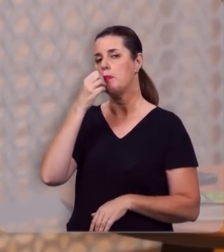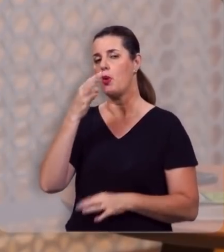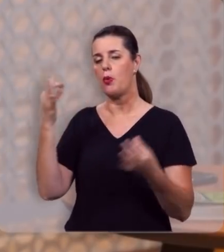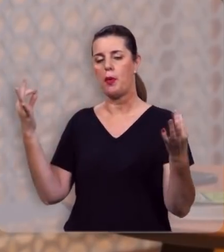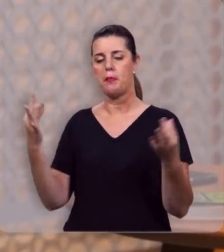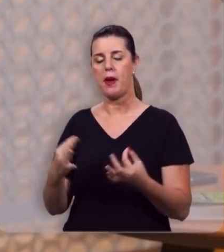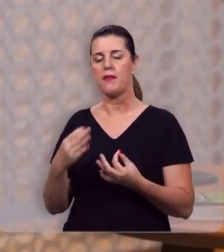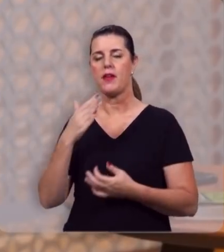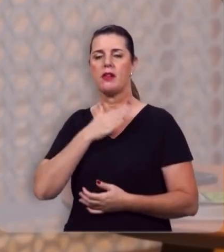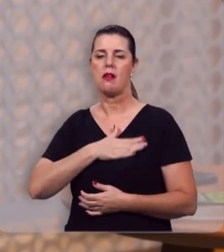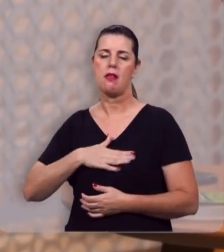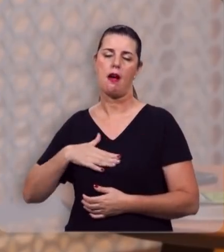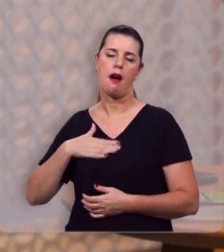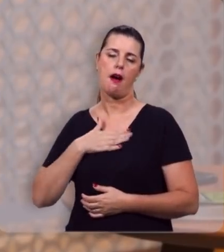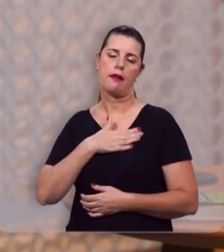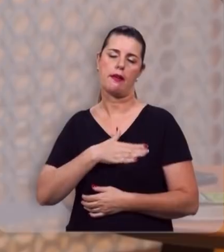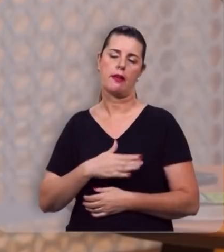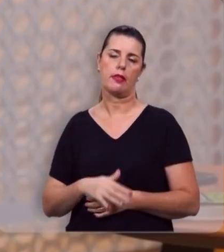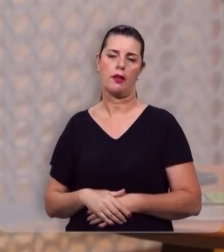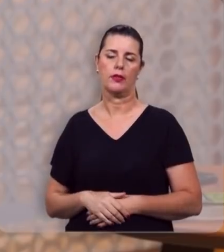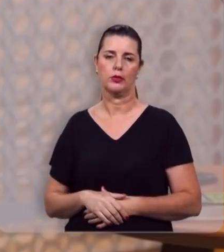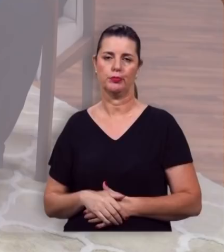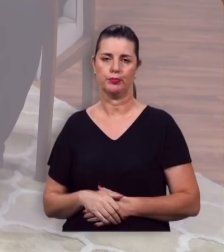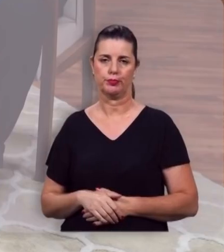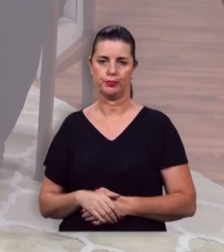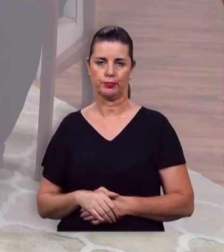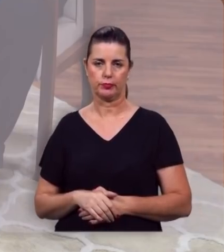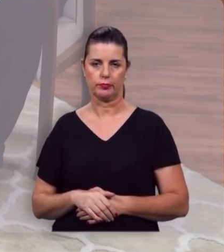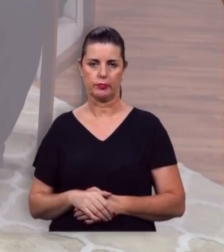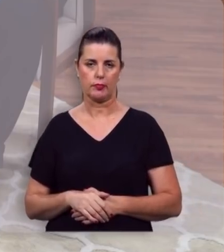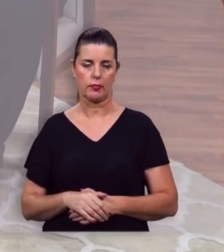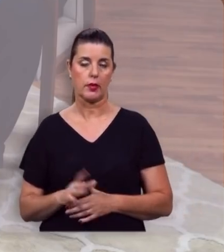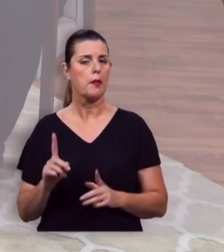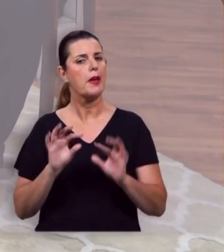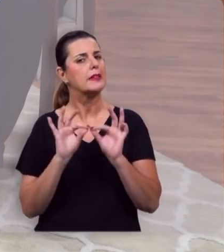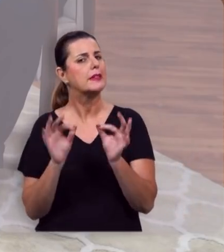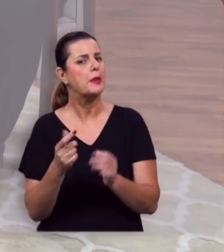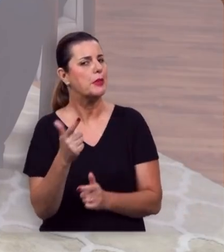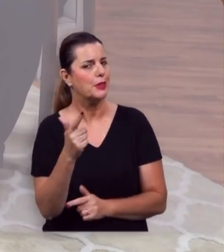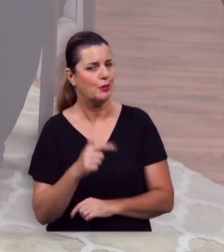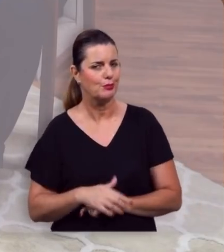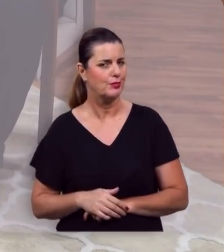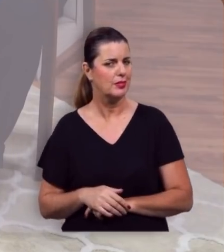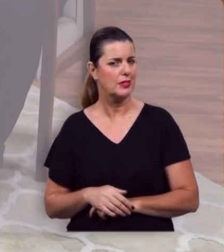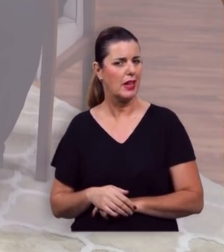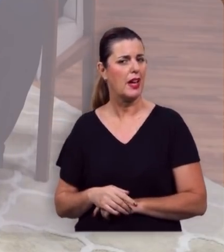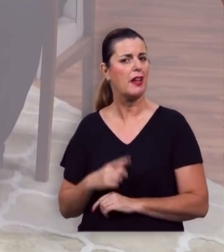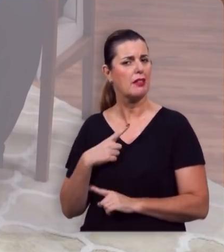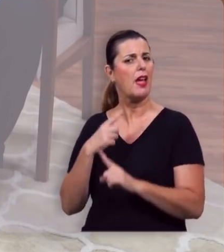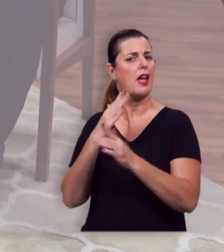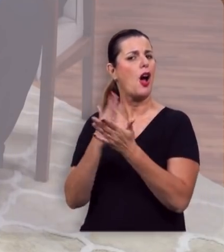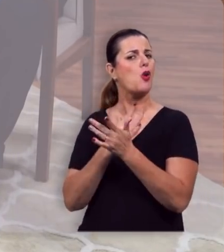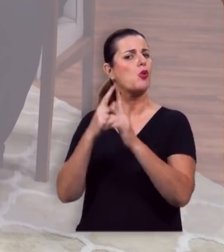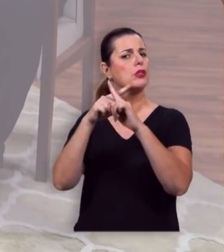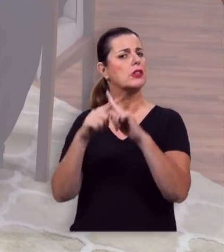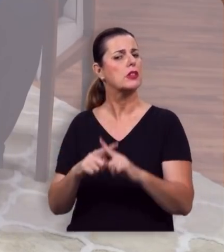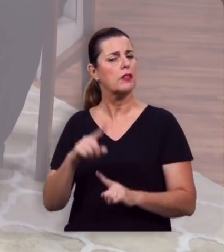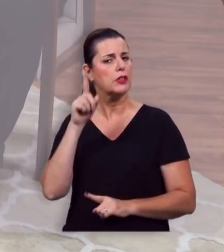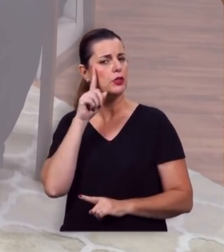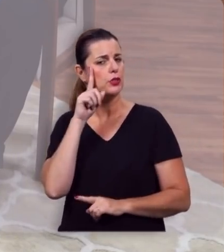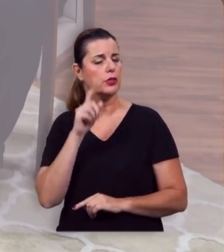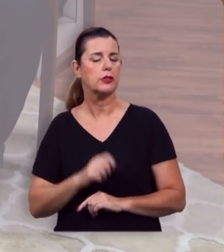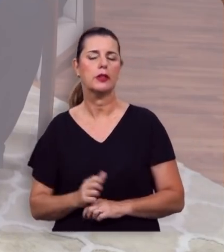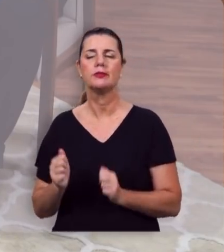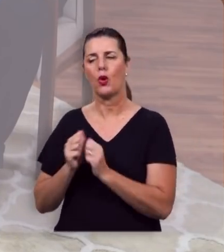boa, perfeita e agradável. Mas isso não é simples assim, né, pastor Rossi? Isso traz desafios no dia a dia,